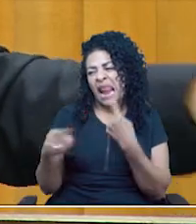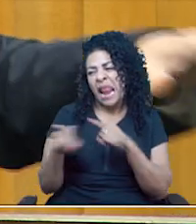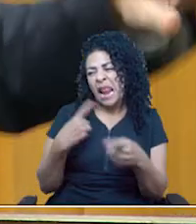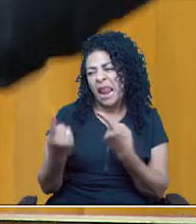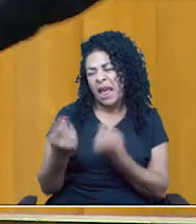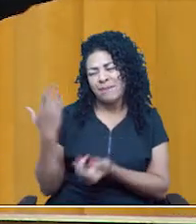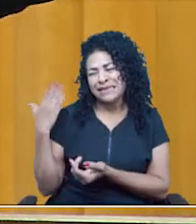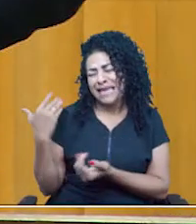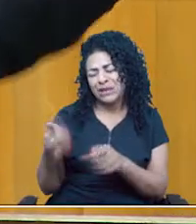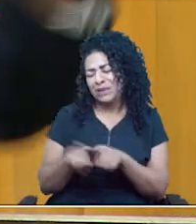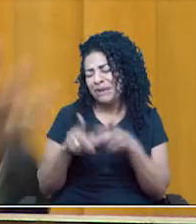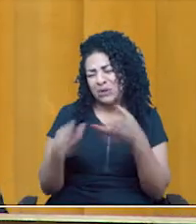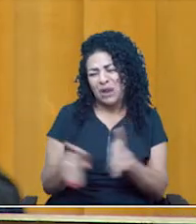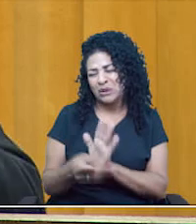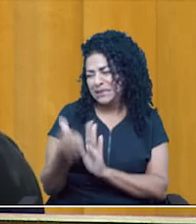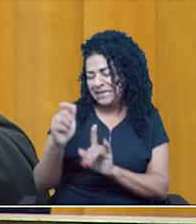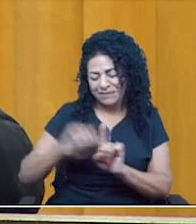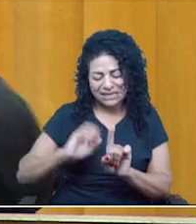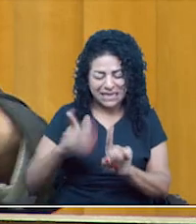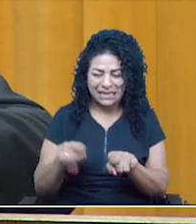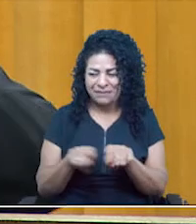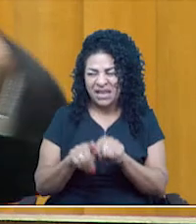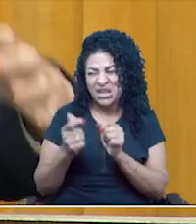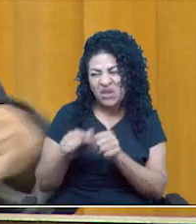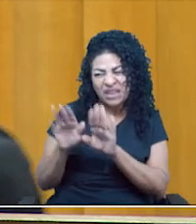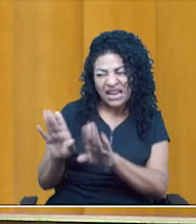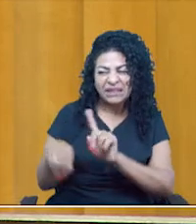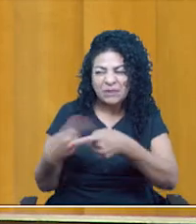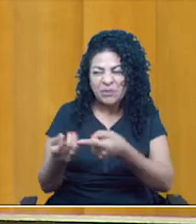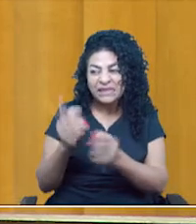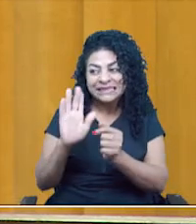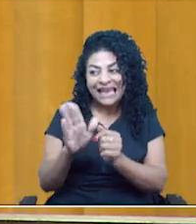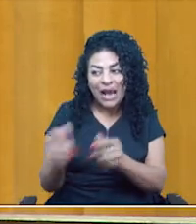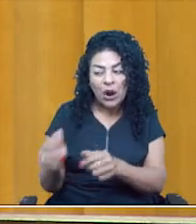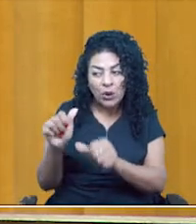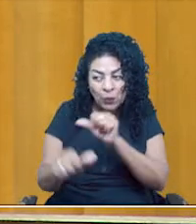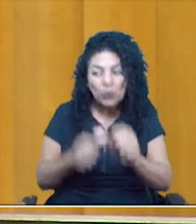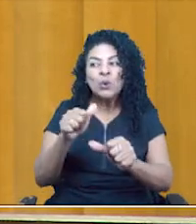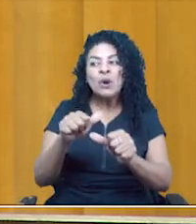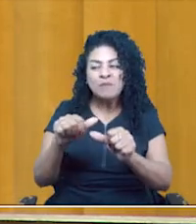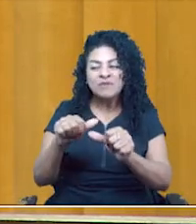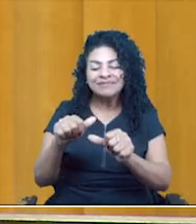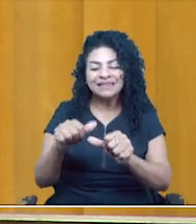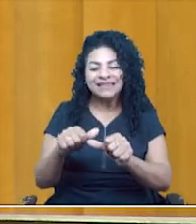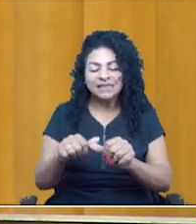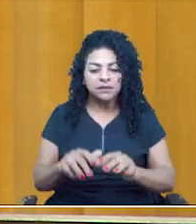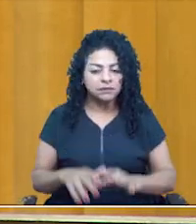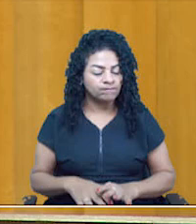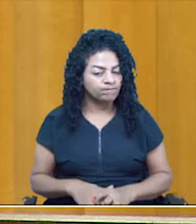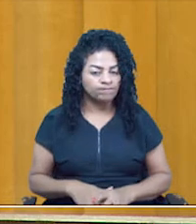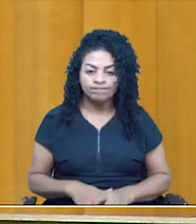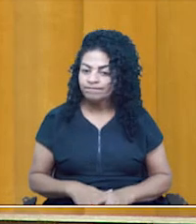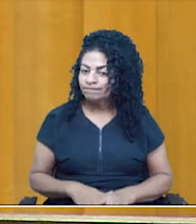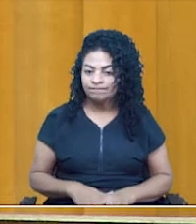fiquei 6 meses lá naquela comarca, lá, mas depois eu já me removi, promovi. Isso não está acontecendo mais. E não parece que